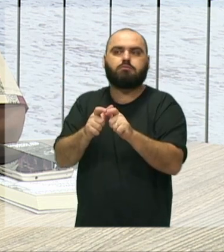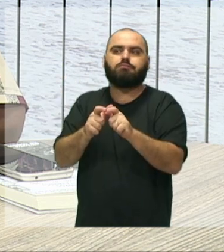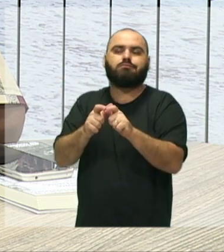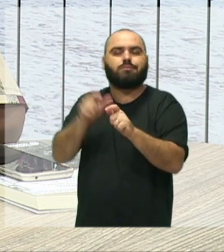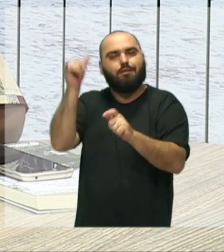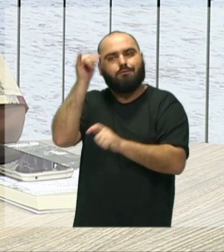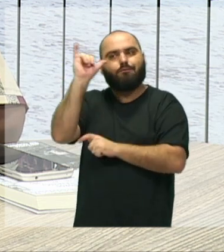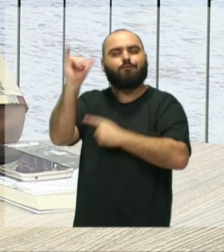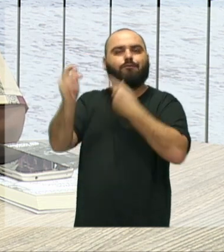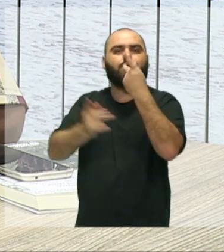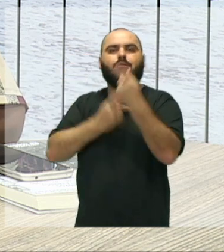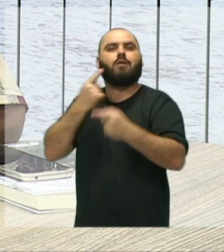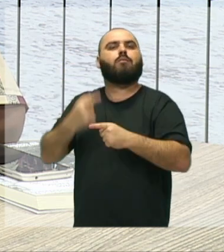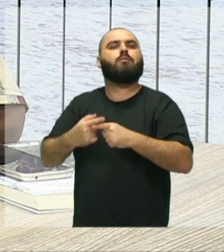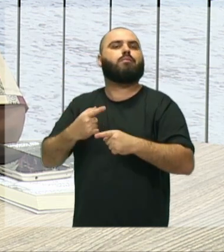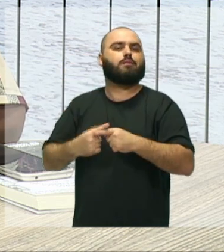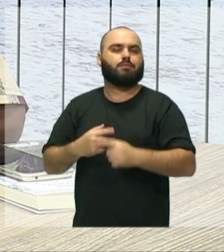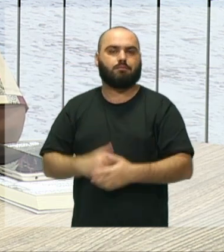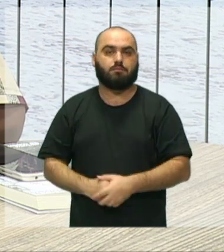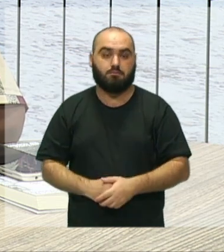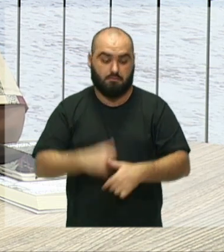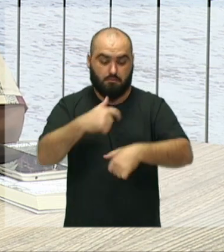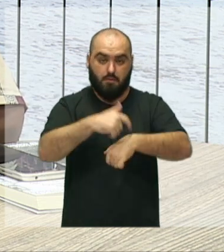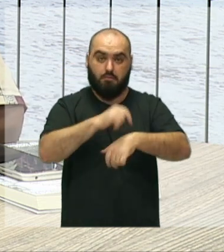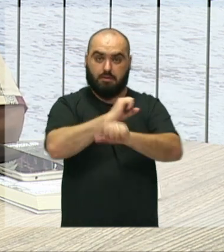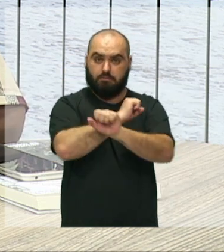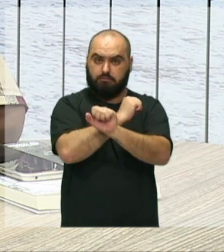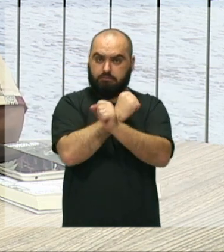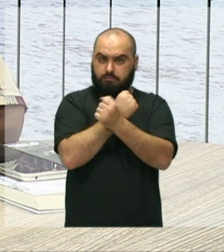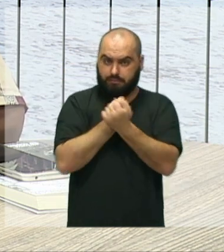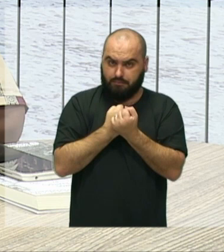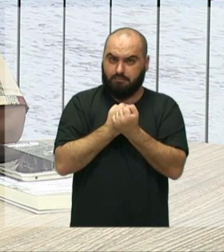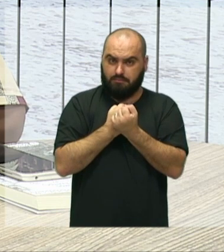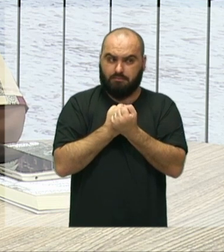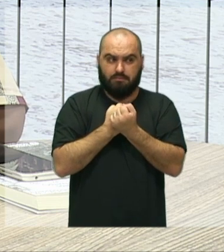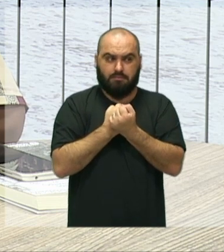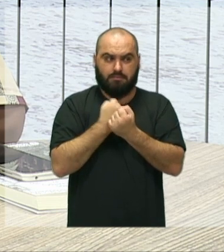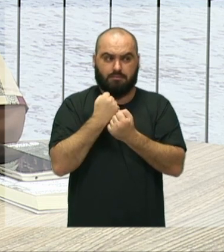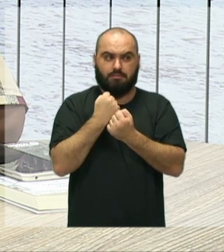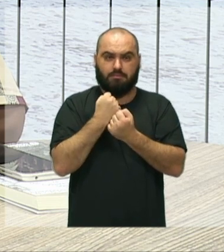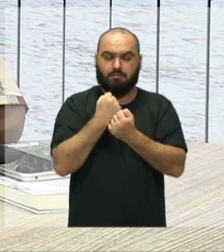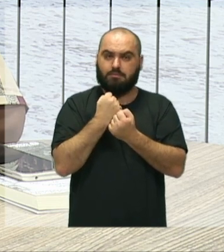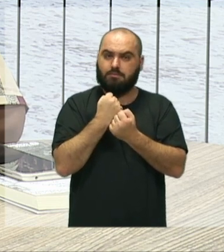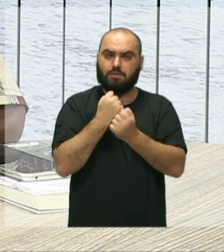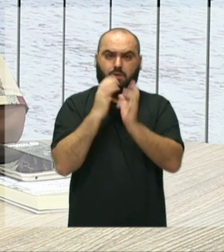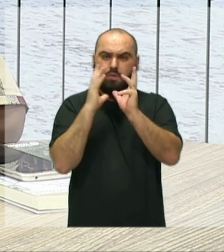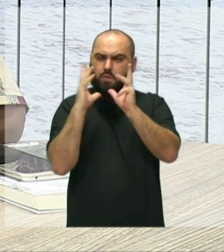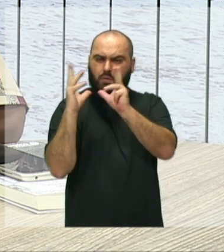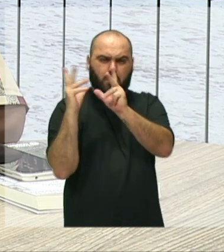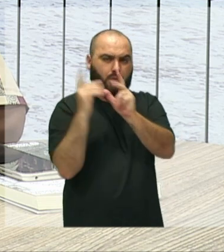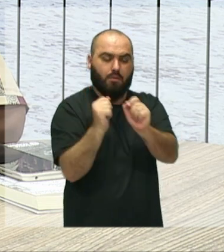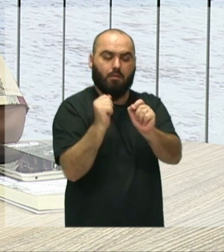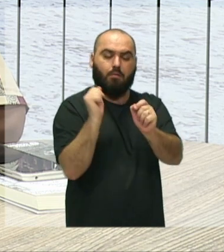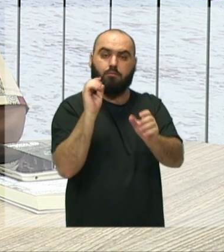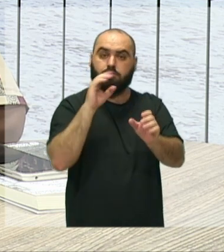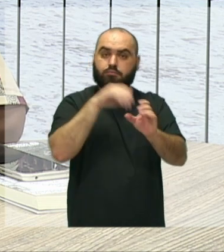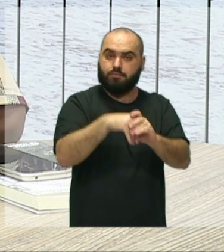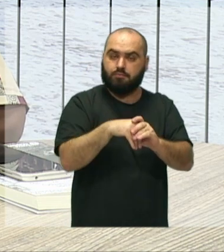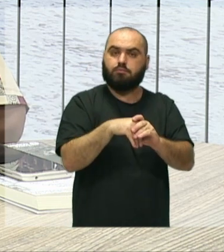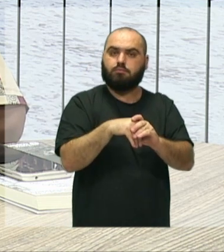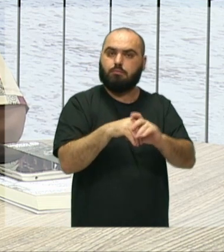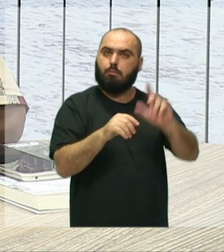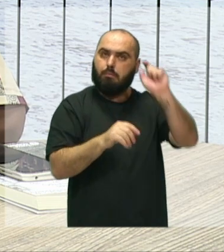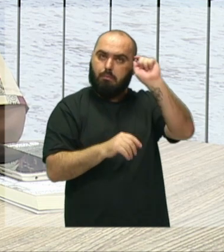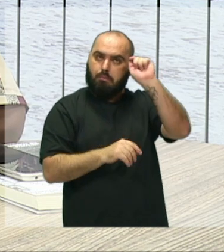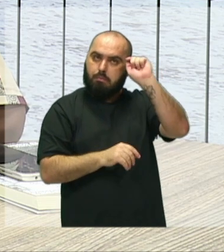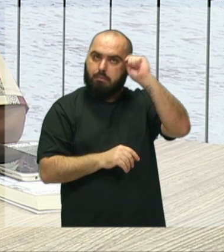no contexto da escravidão e do imediato pós-abolição, tudo que era relacionado com